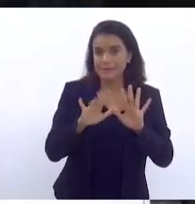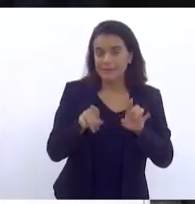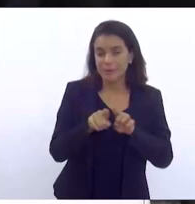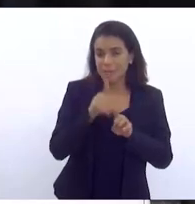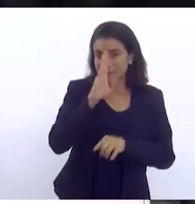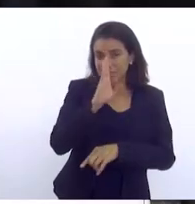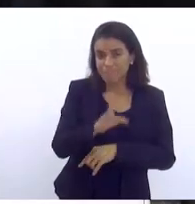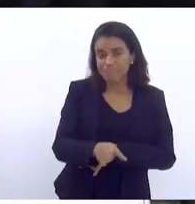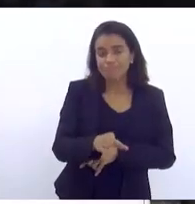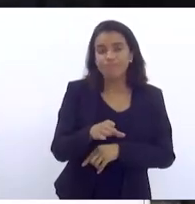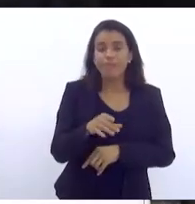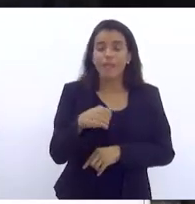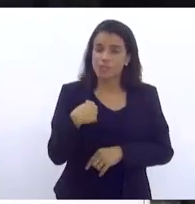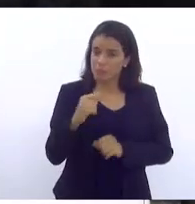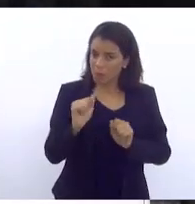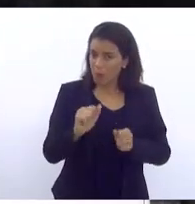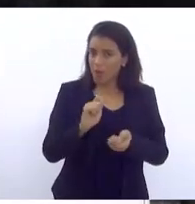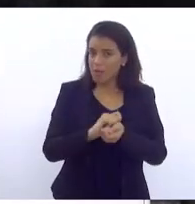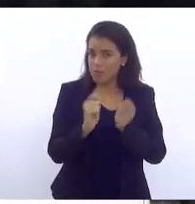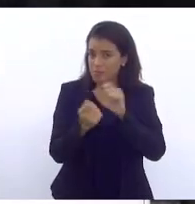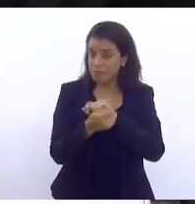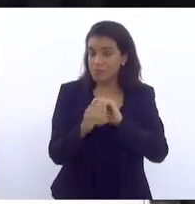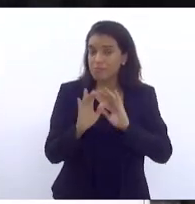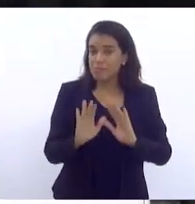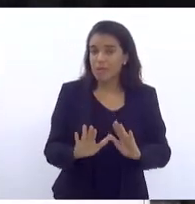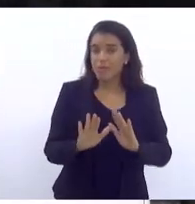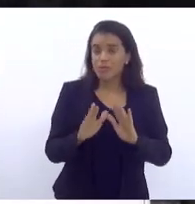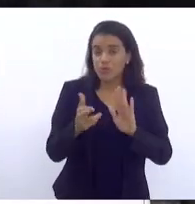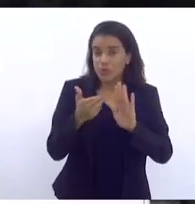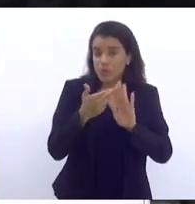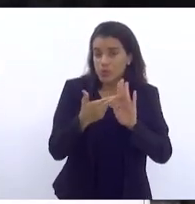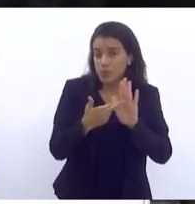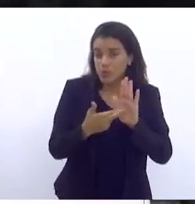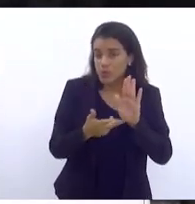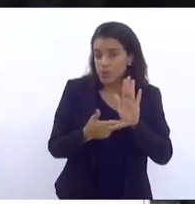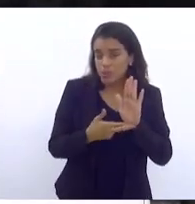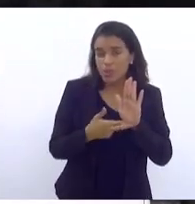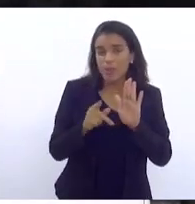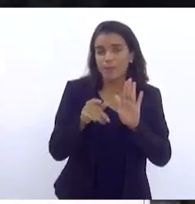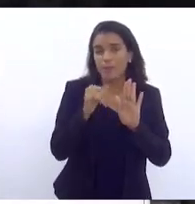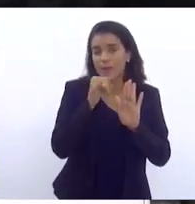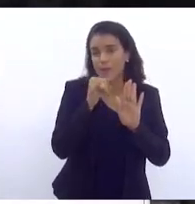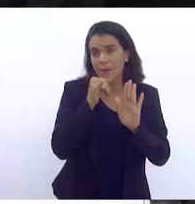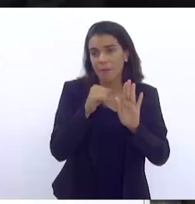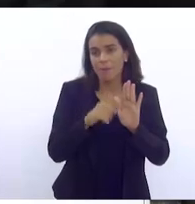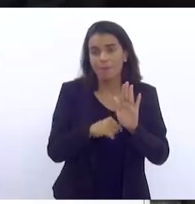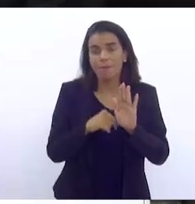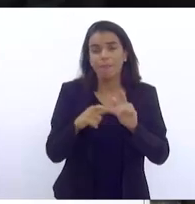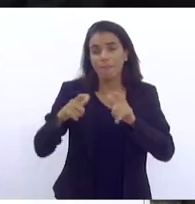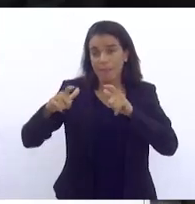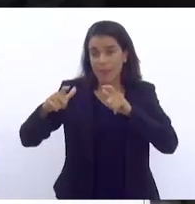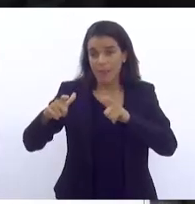direto e a gente pode adotar agora o critério é é o critério de você ter